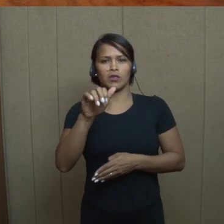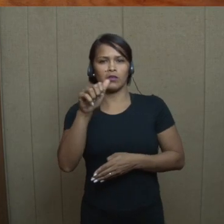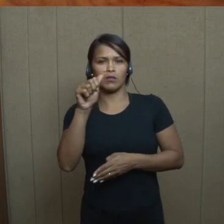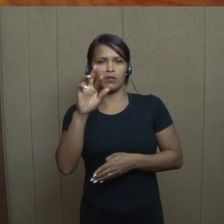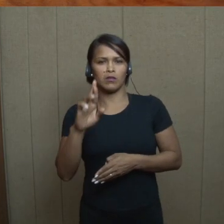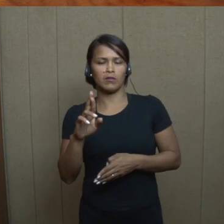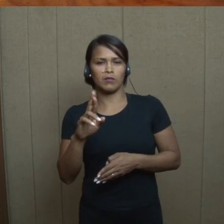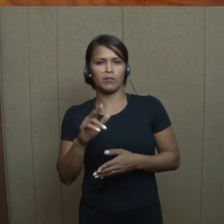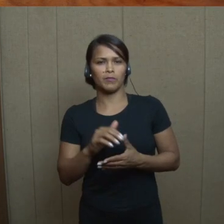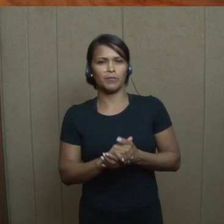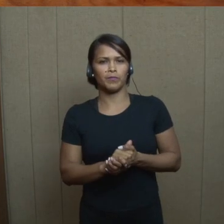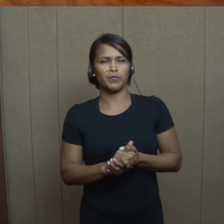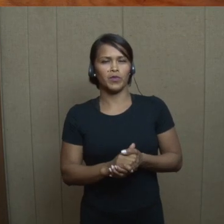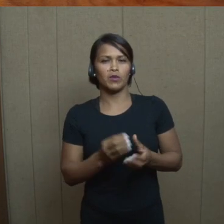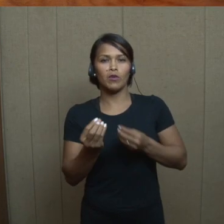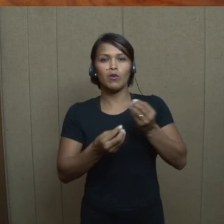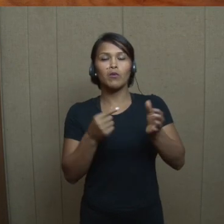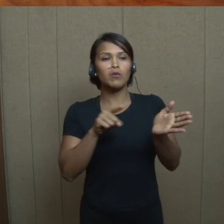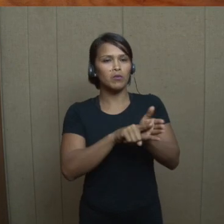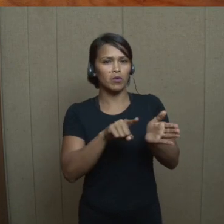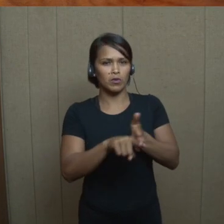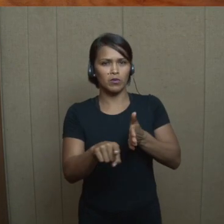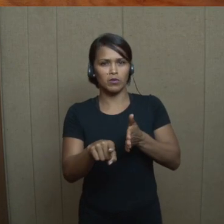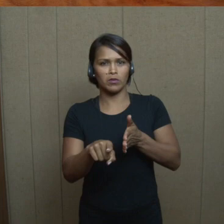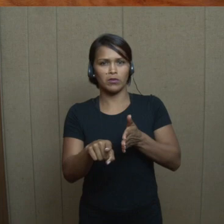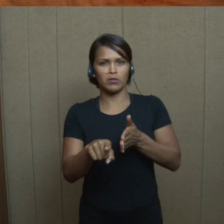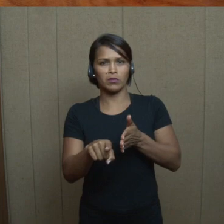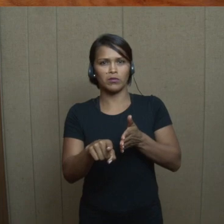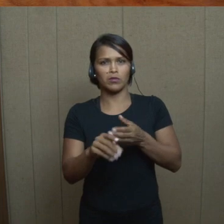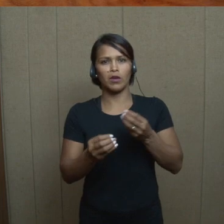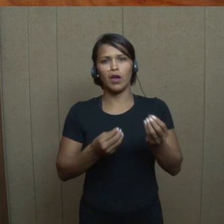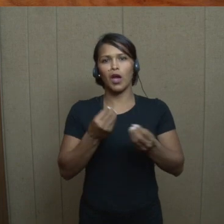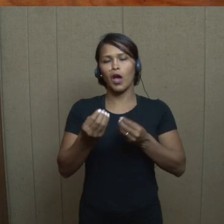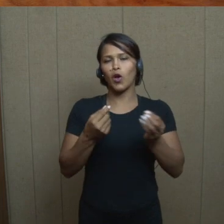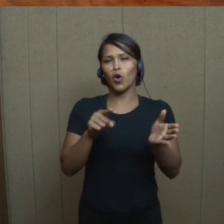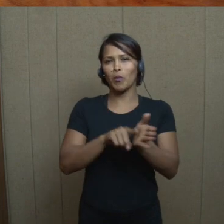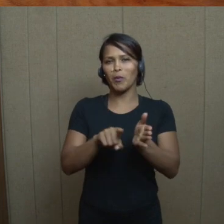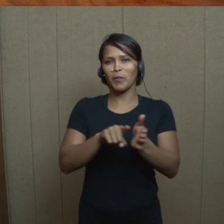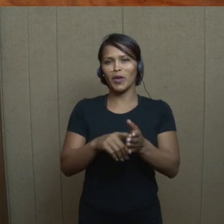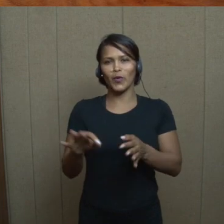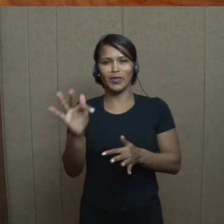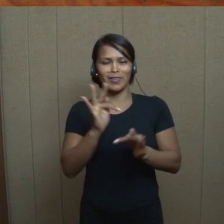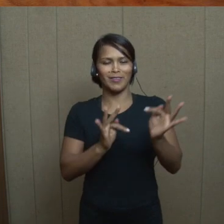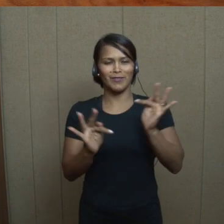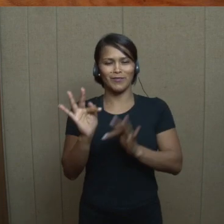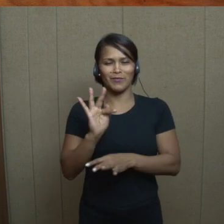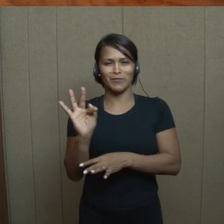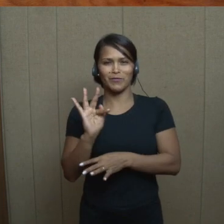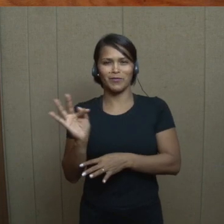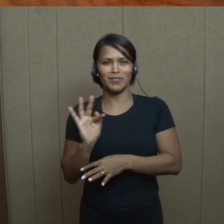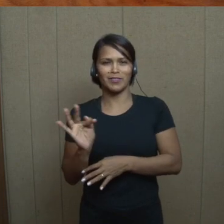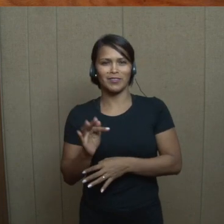lógico. Alguma outra pergunta? Alguma pergunta acadêmica? Alguém da...